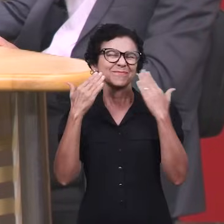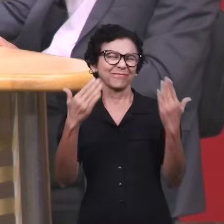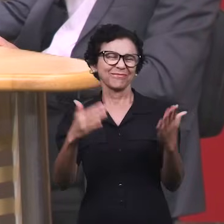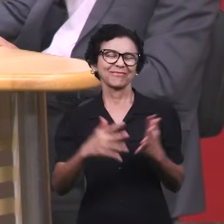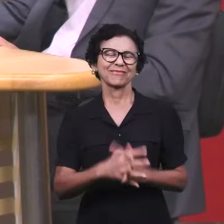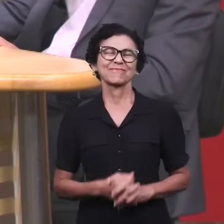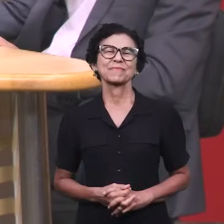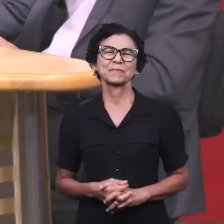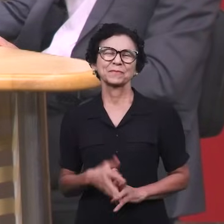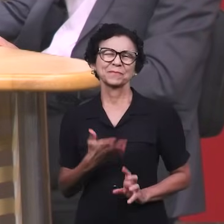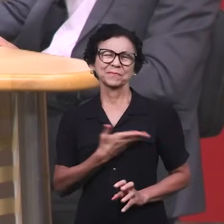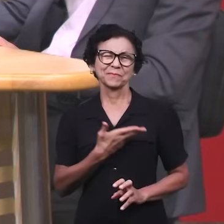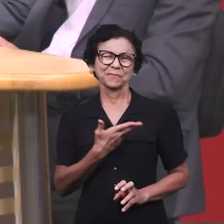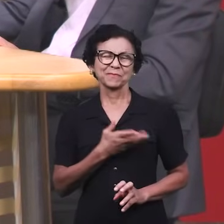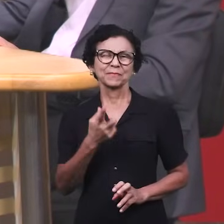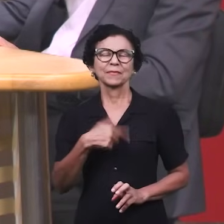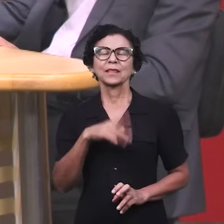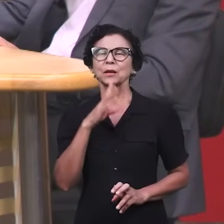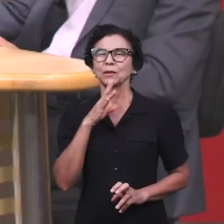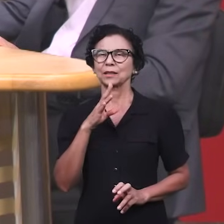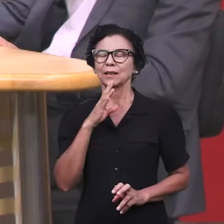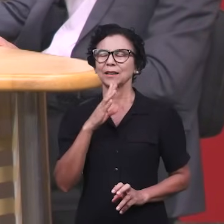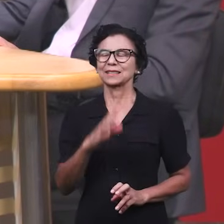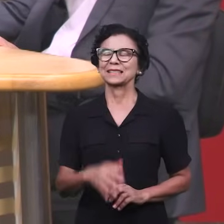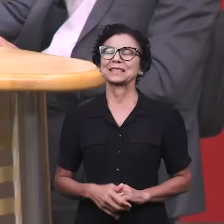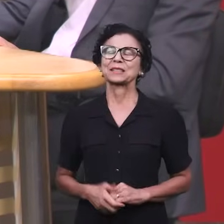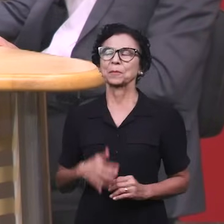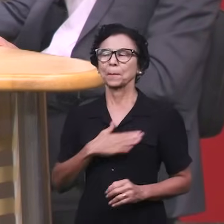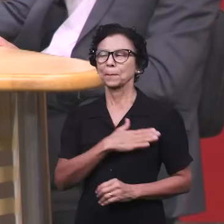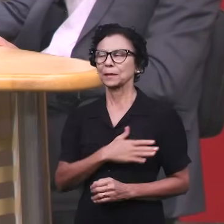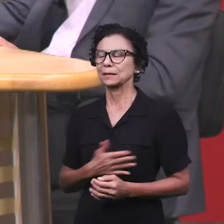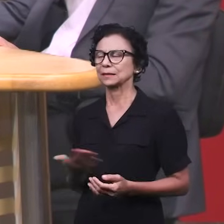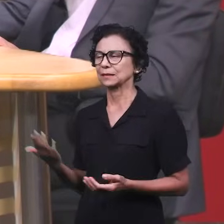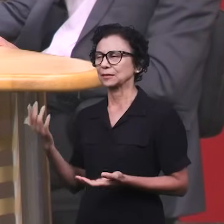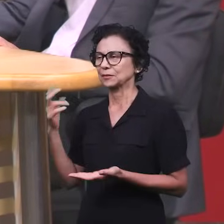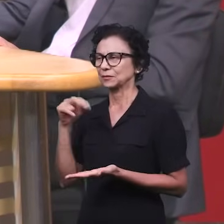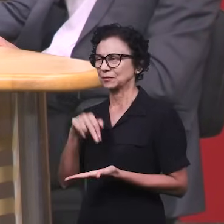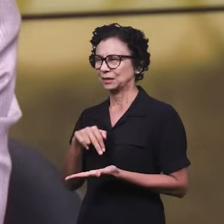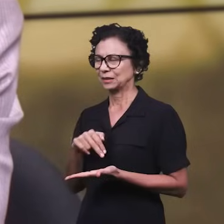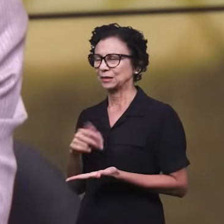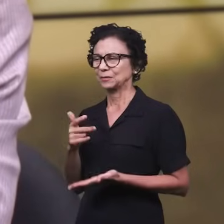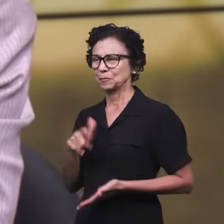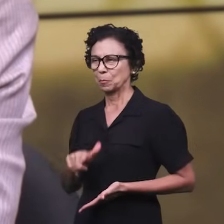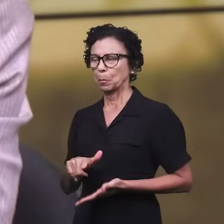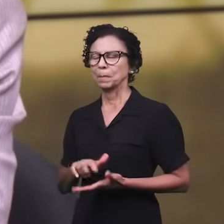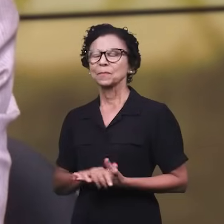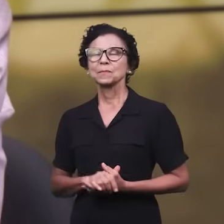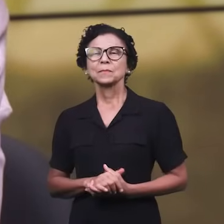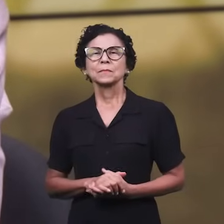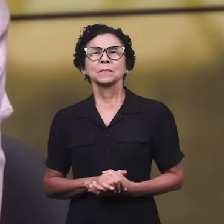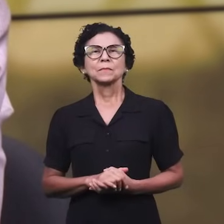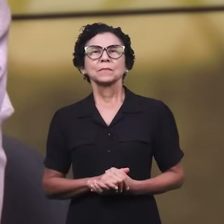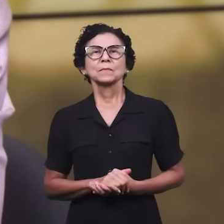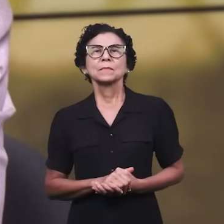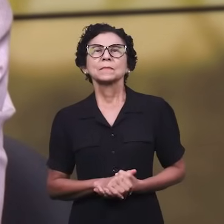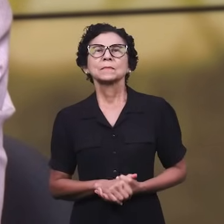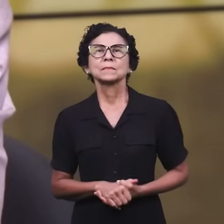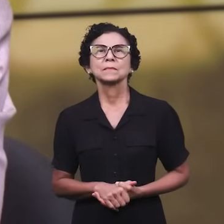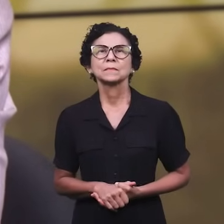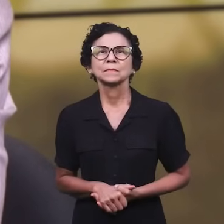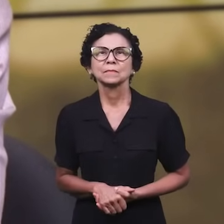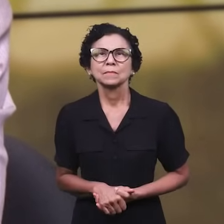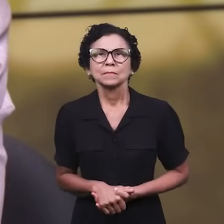nosso e bem conhecido prazer estar aqui mais uma vez o tema de hoje é fidelidade